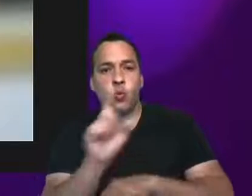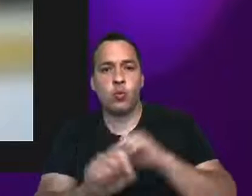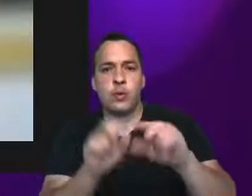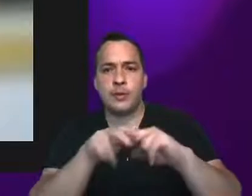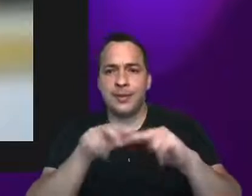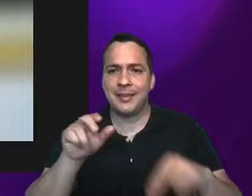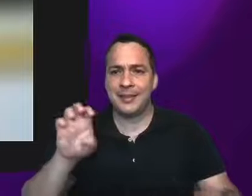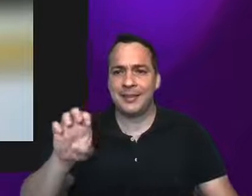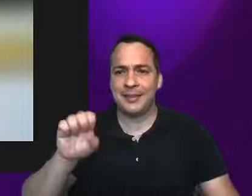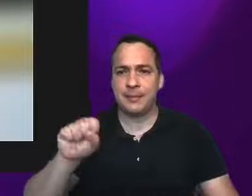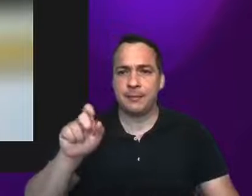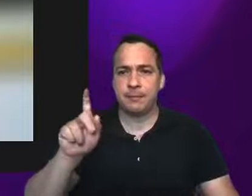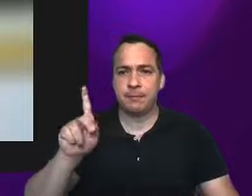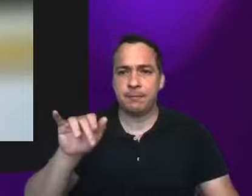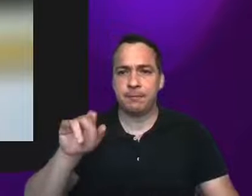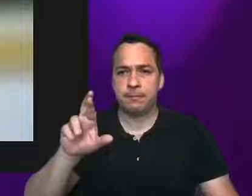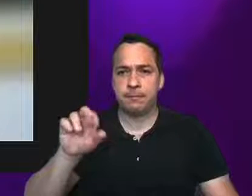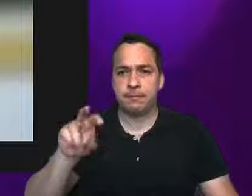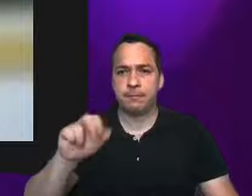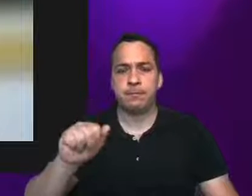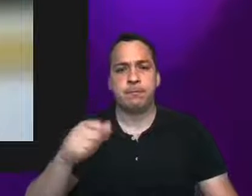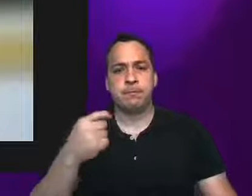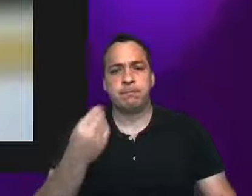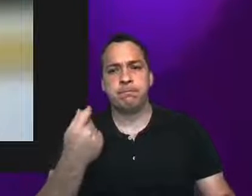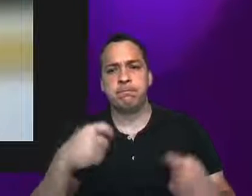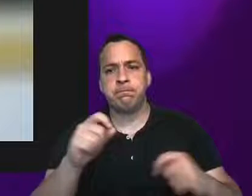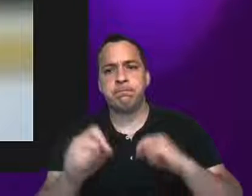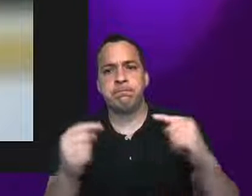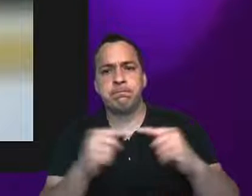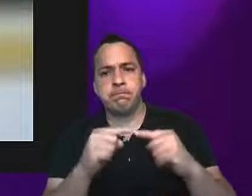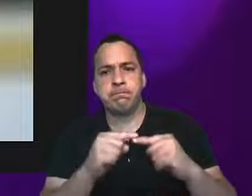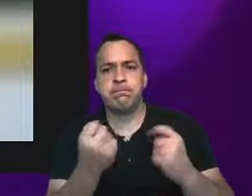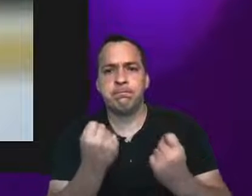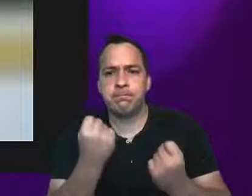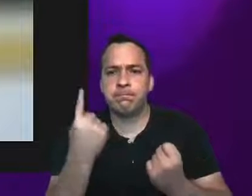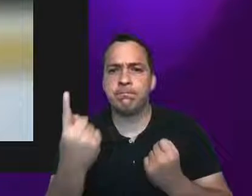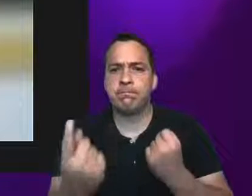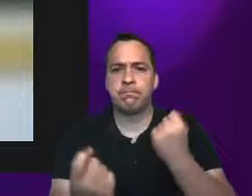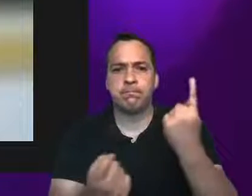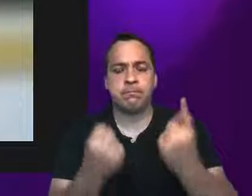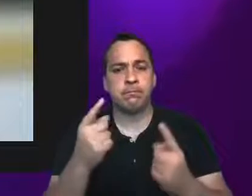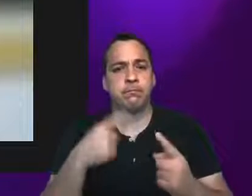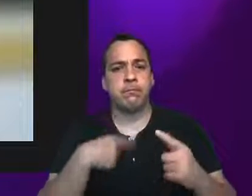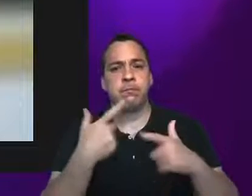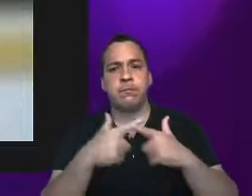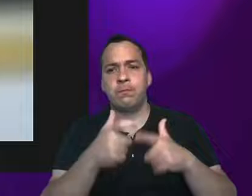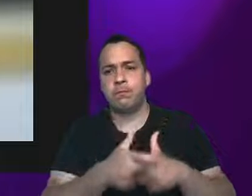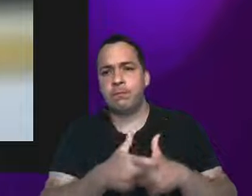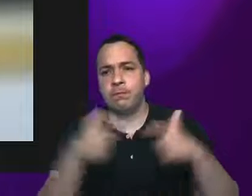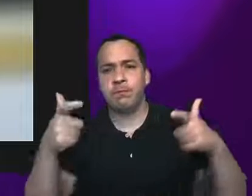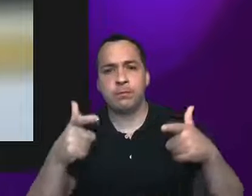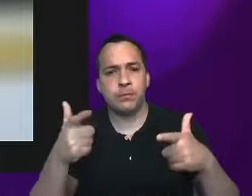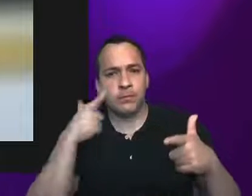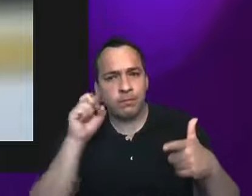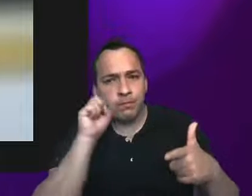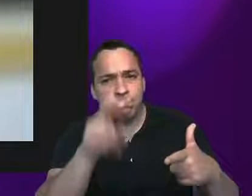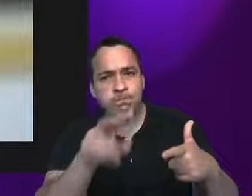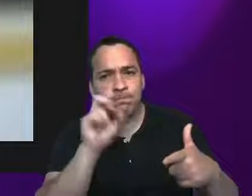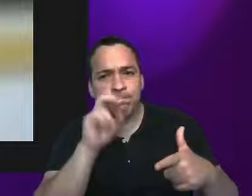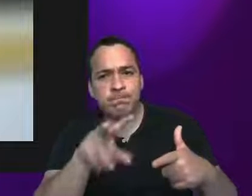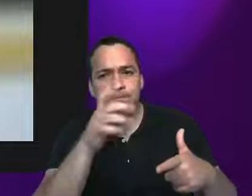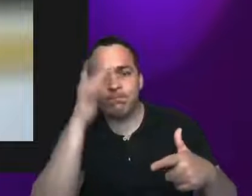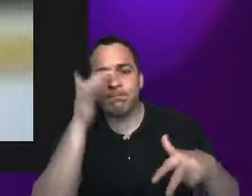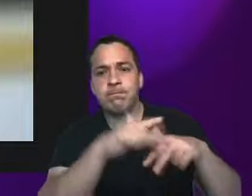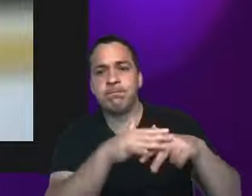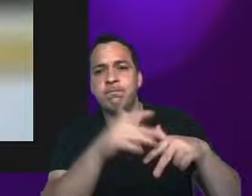espirono reservar para algumas poucas situações, porque frequentemente a gente vê o paciente